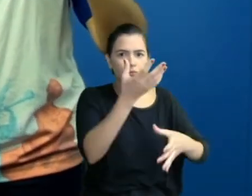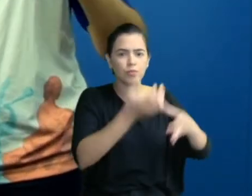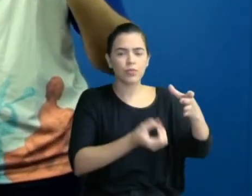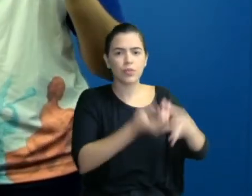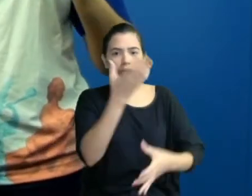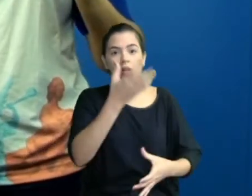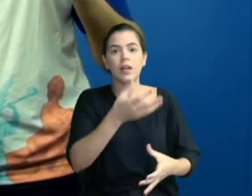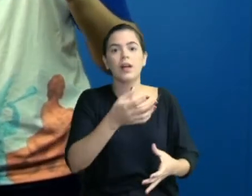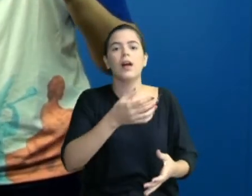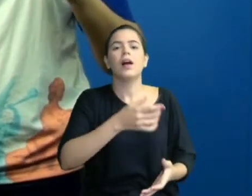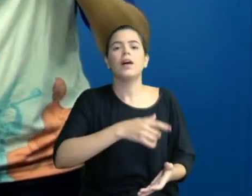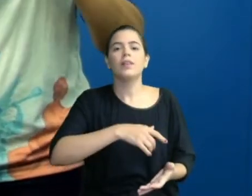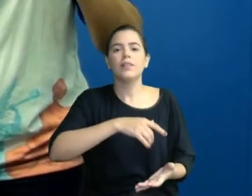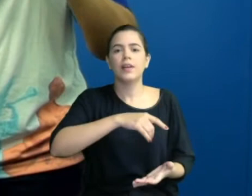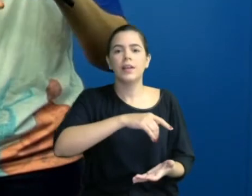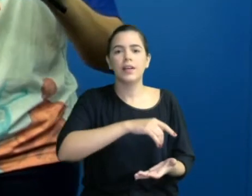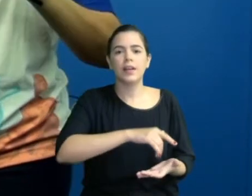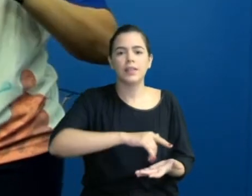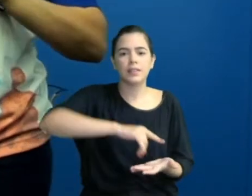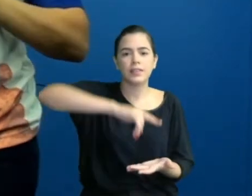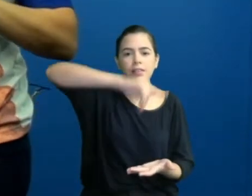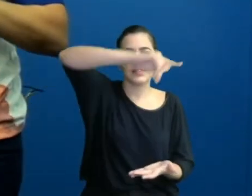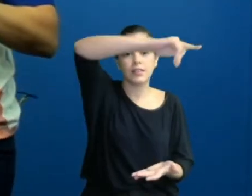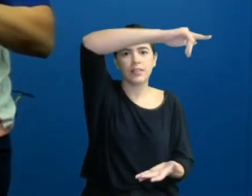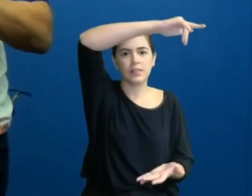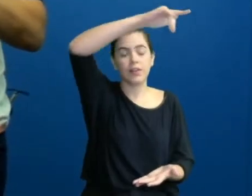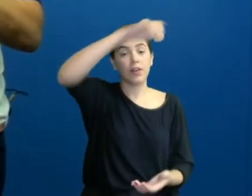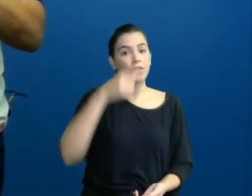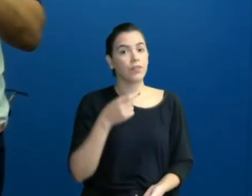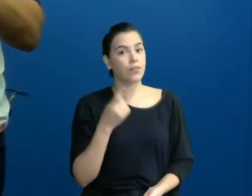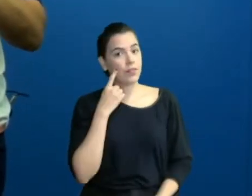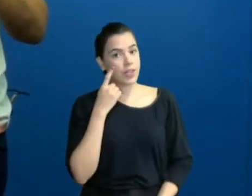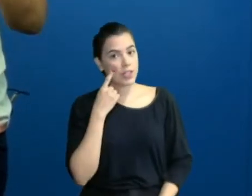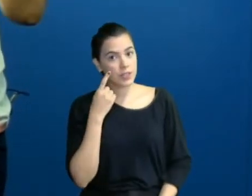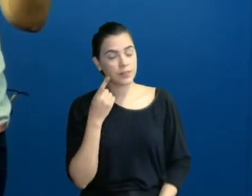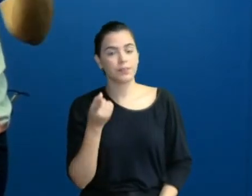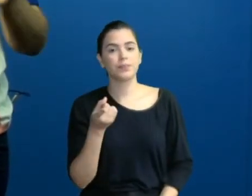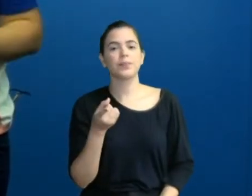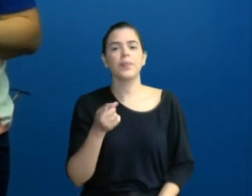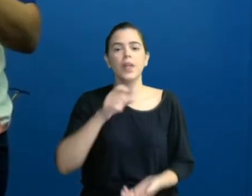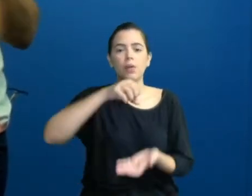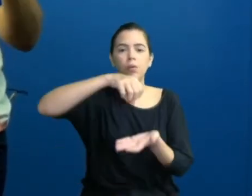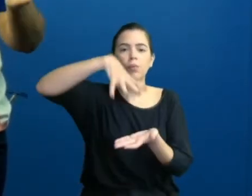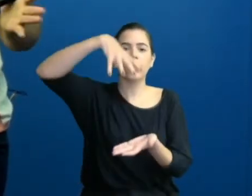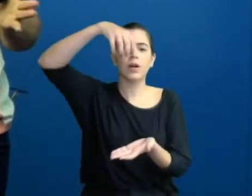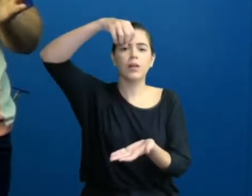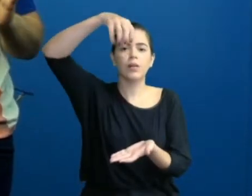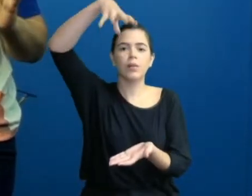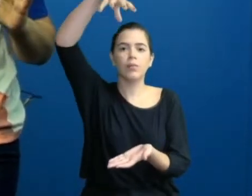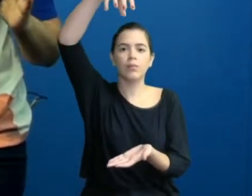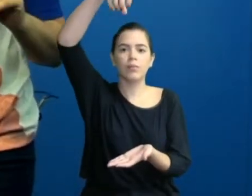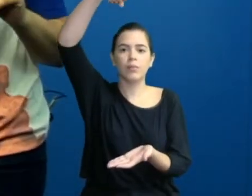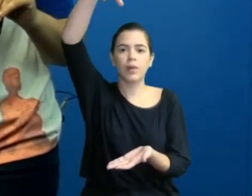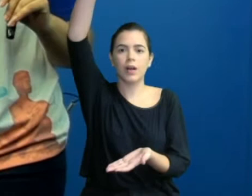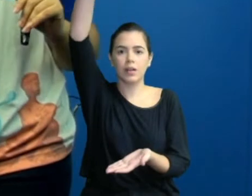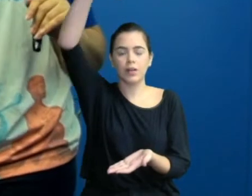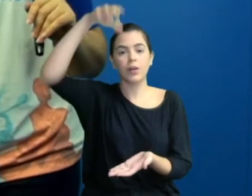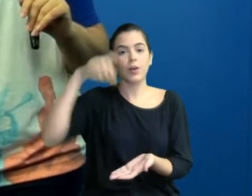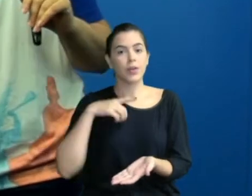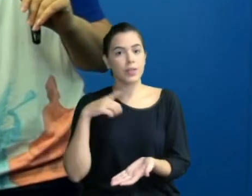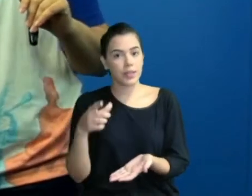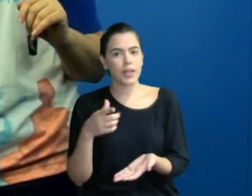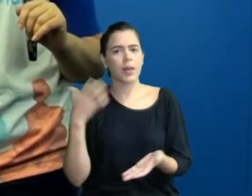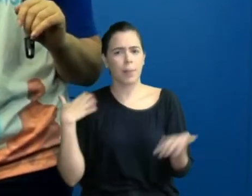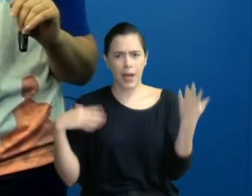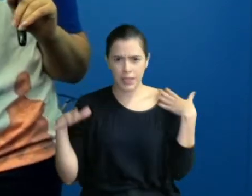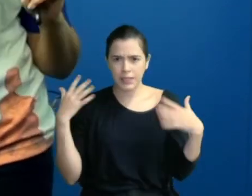dirigíveis porque, vamos lá, os balões, né, vocês já viram os balões, vocês conhecem balões, inclusive tem